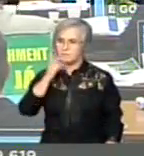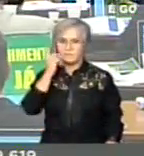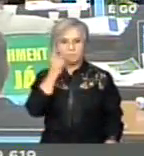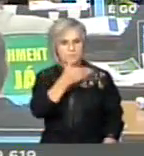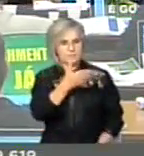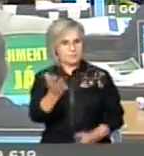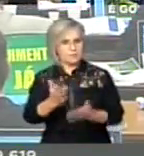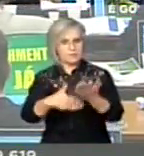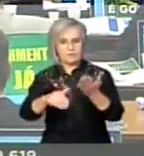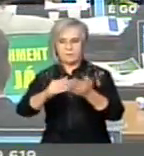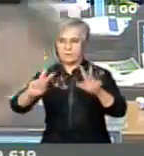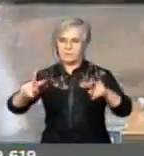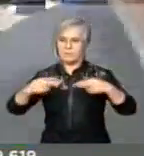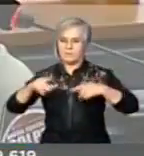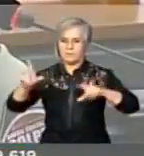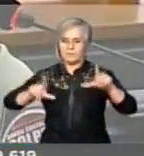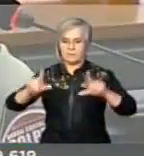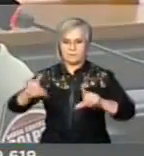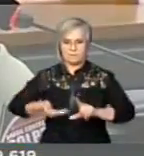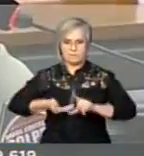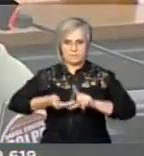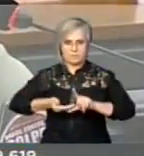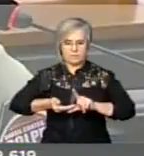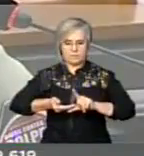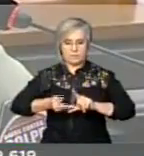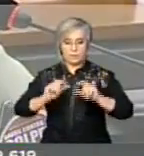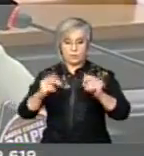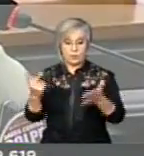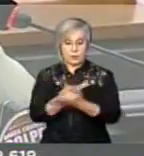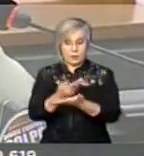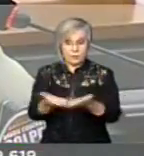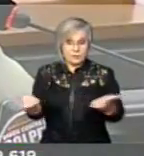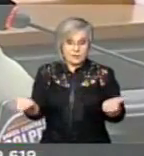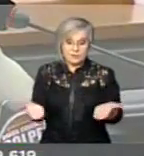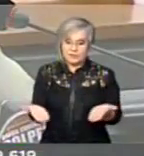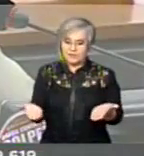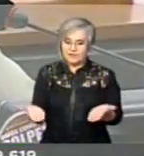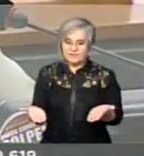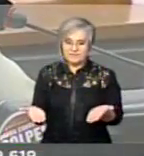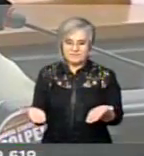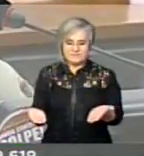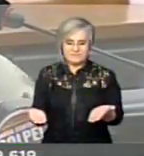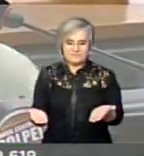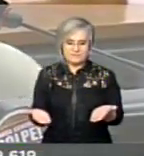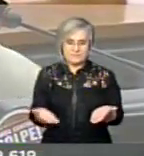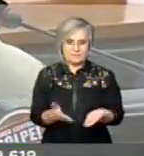que acompanham esta sessão, o que acontece aqui